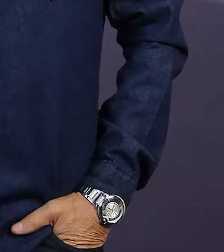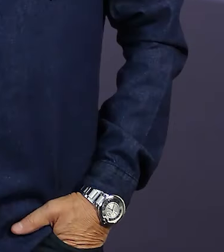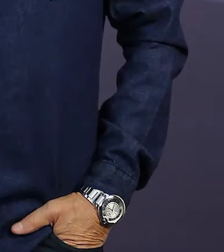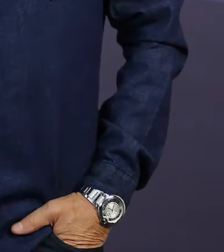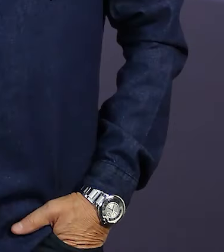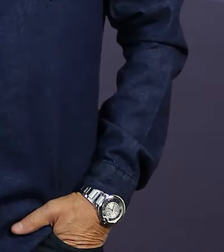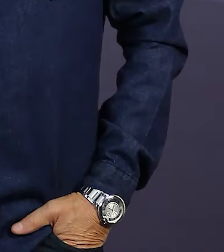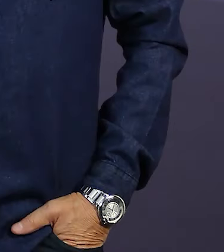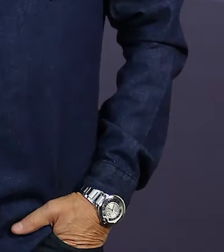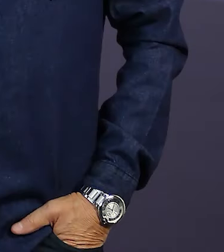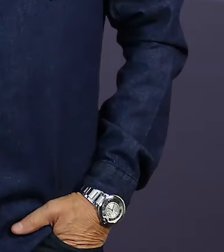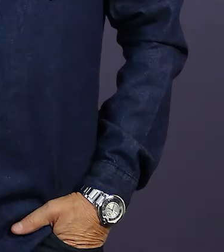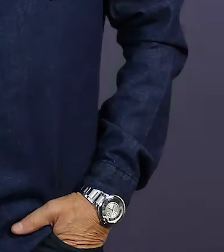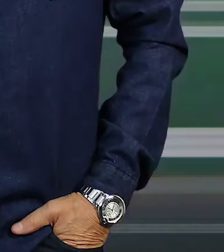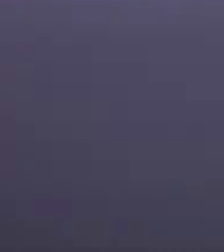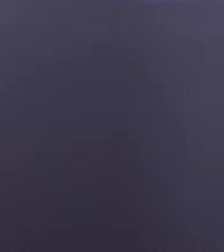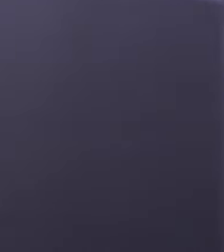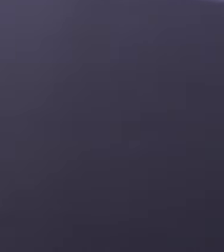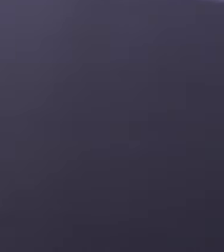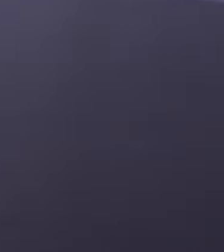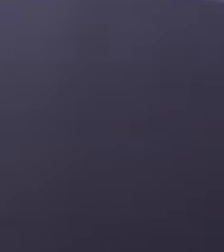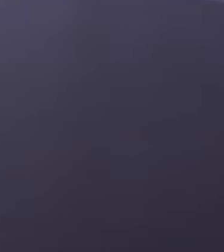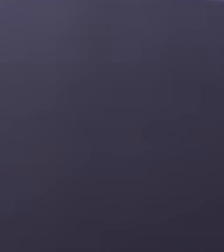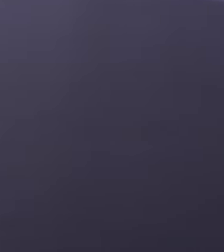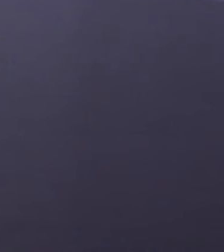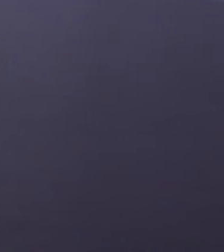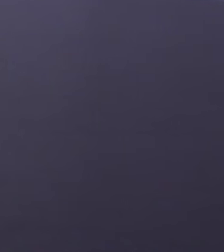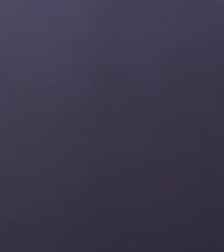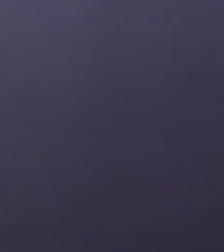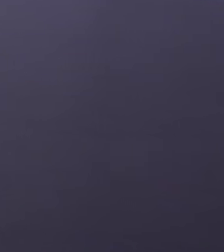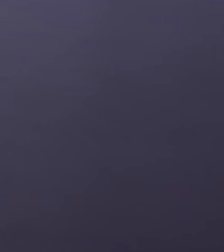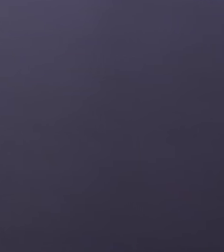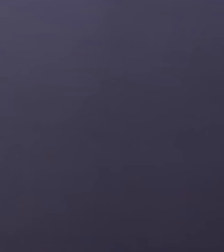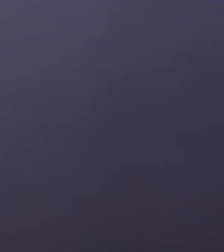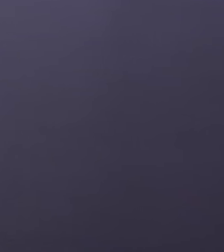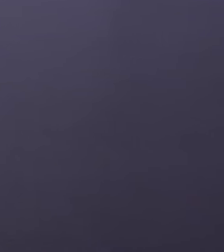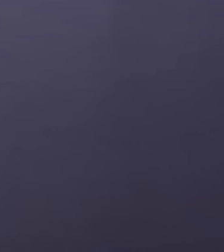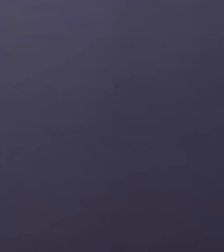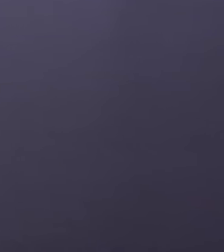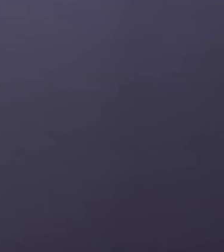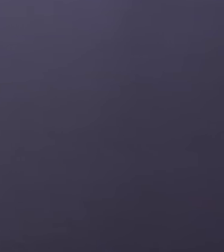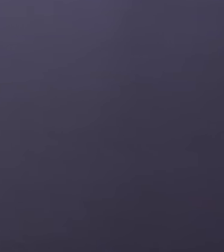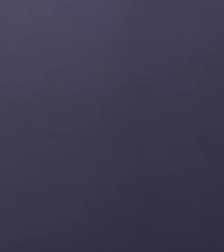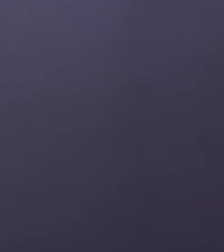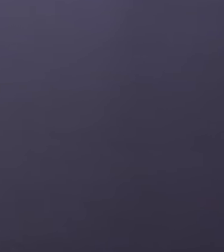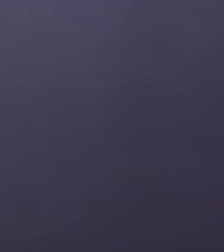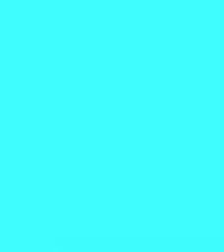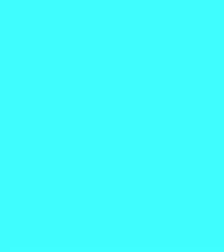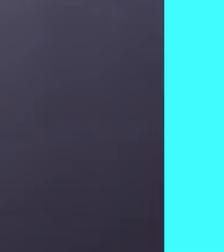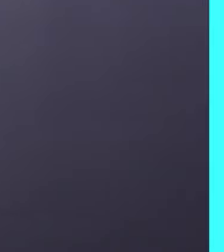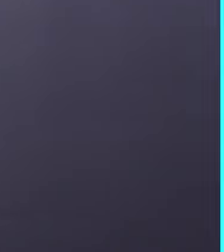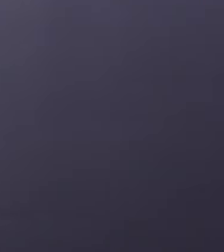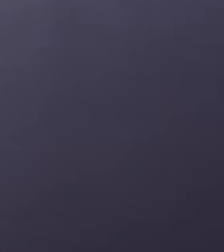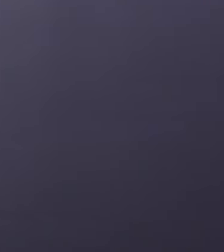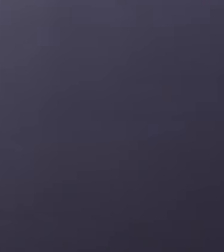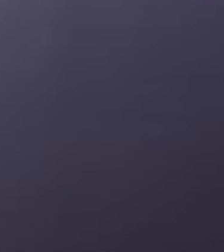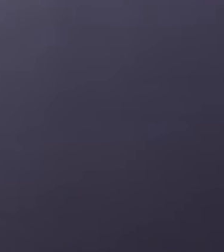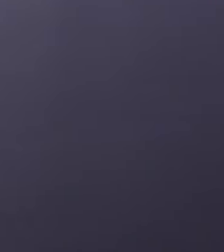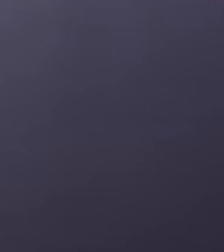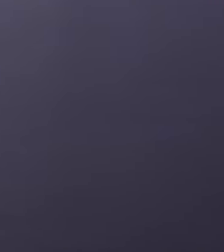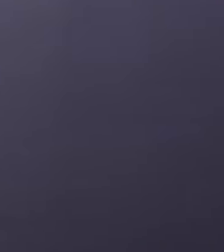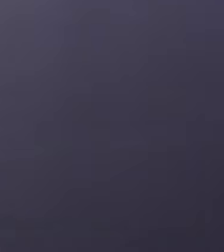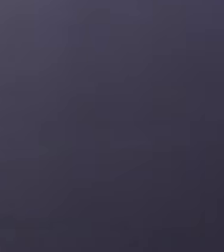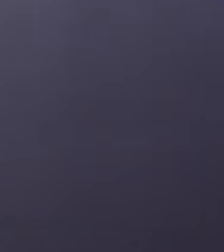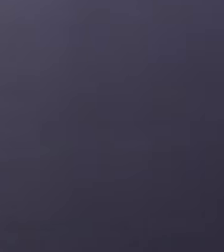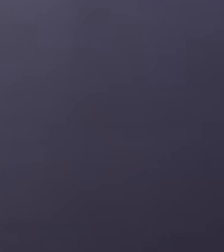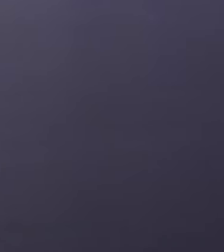do pastor Jorge Linhares uma ferramenta impactante para esclarecer a igreja sobre dízimos e ofertas um livro